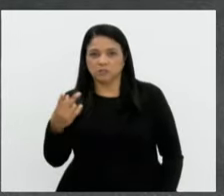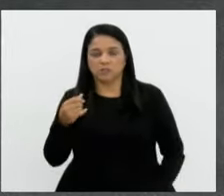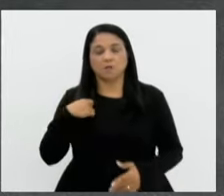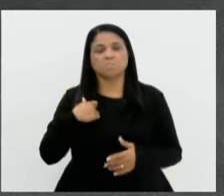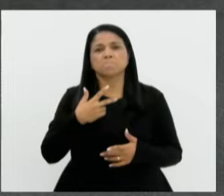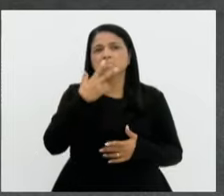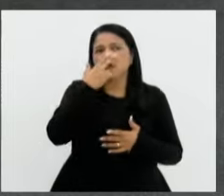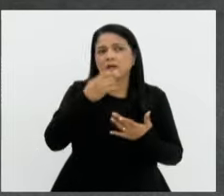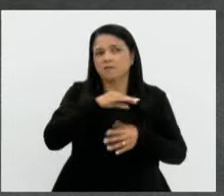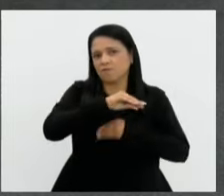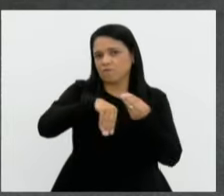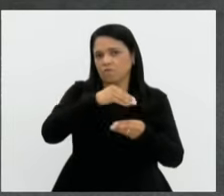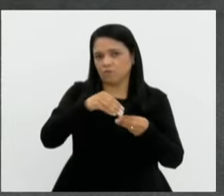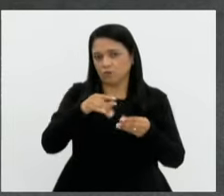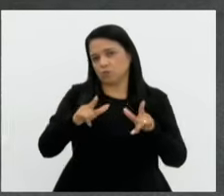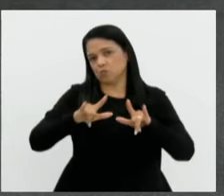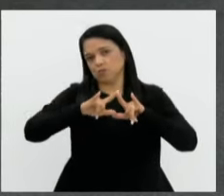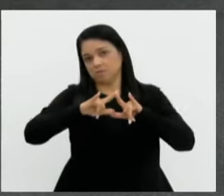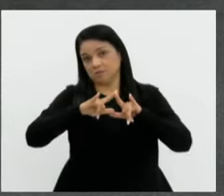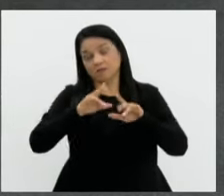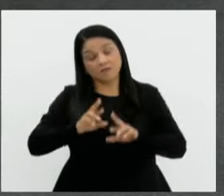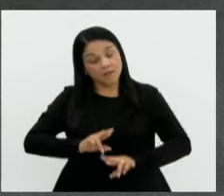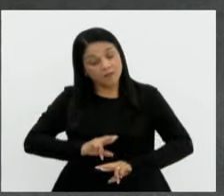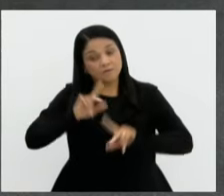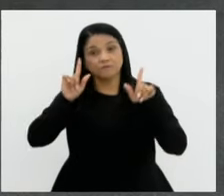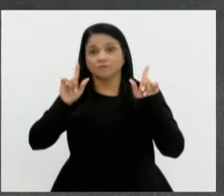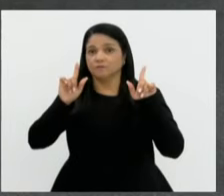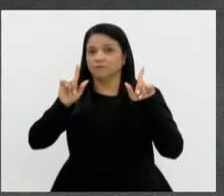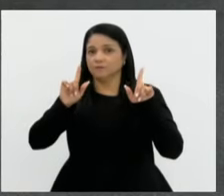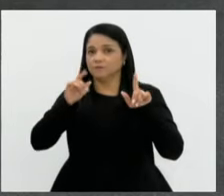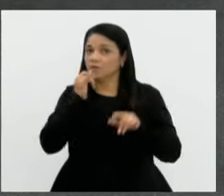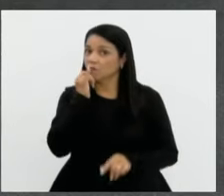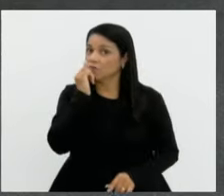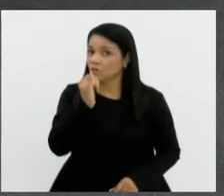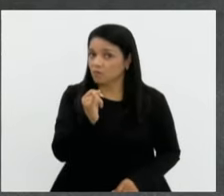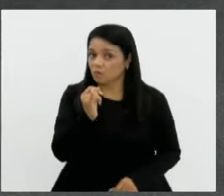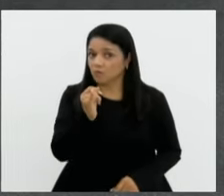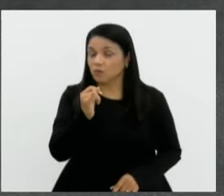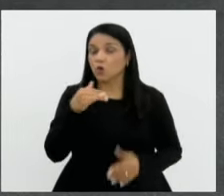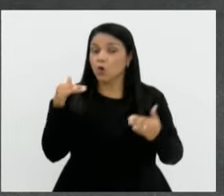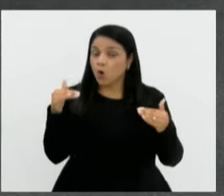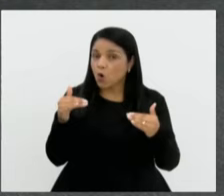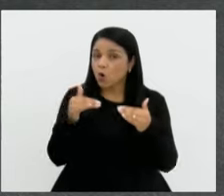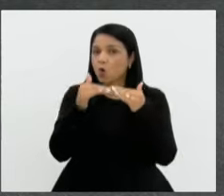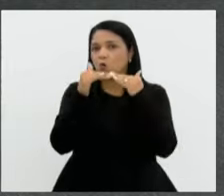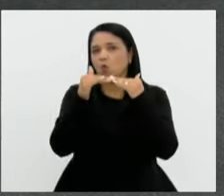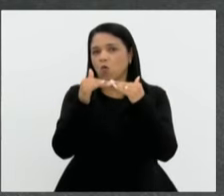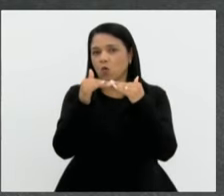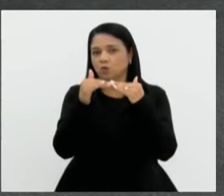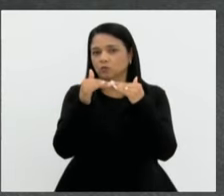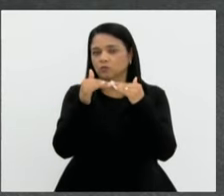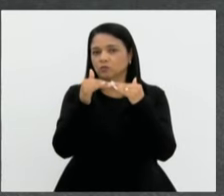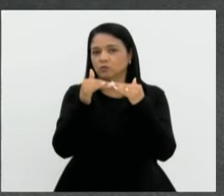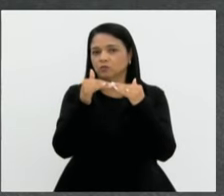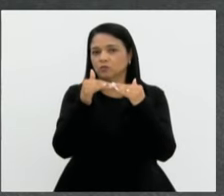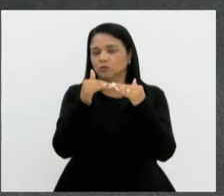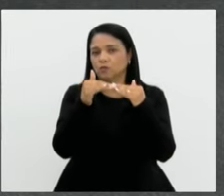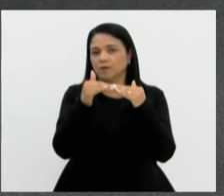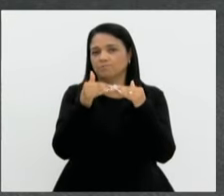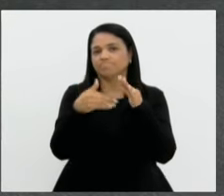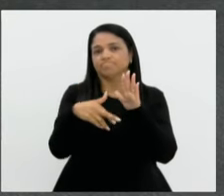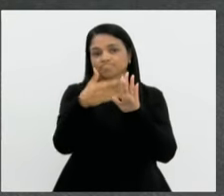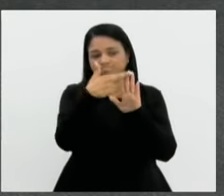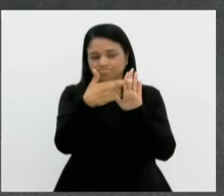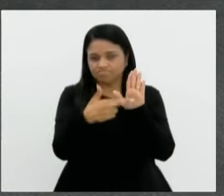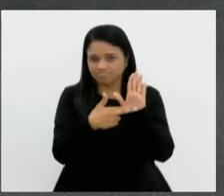os indícios. Não é isso. Mas quer dizer que concordo com uma medida cautelar que